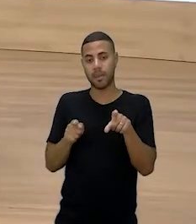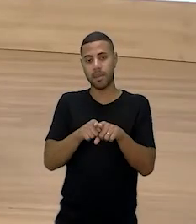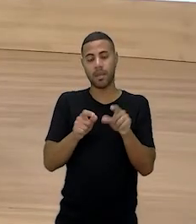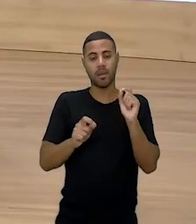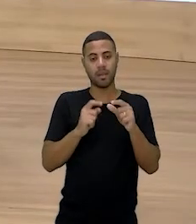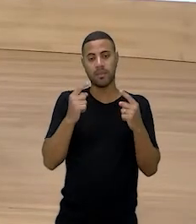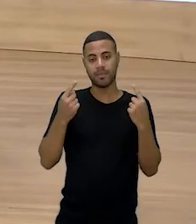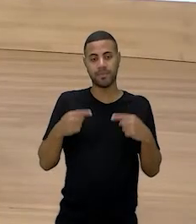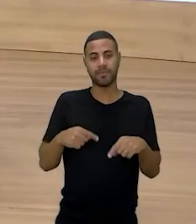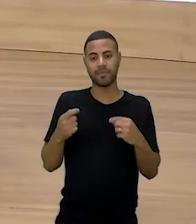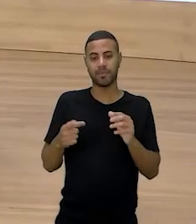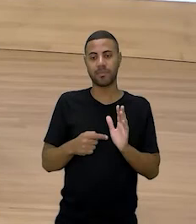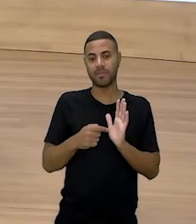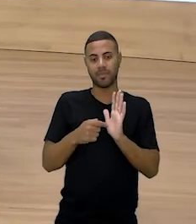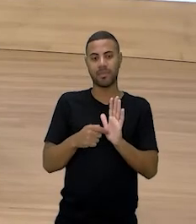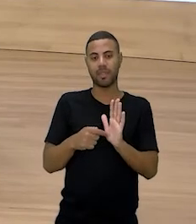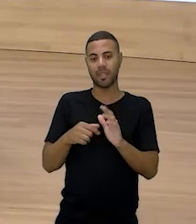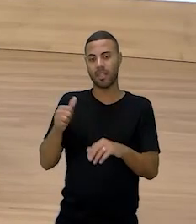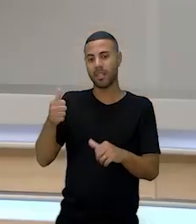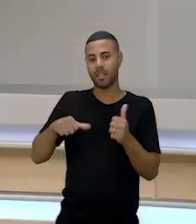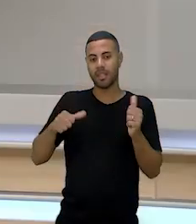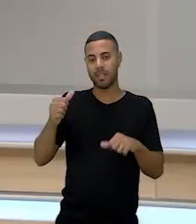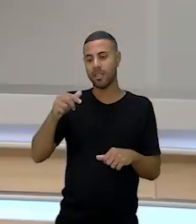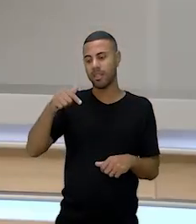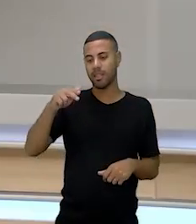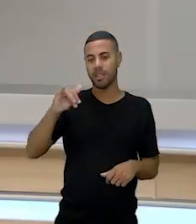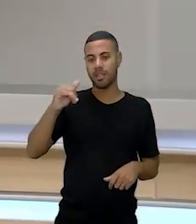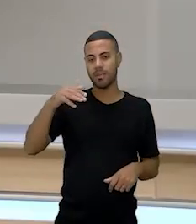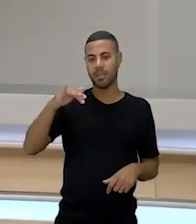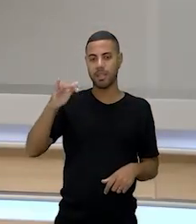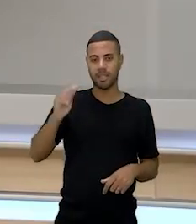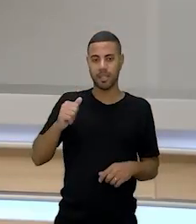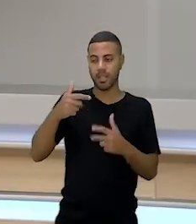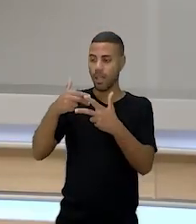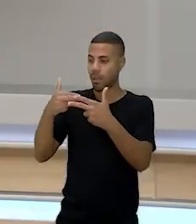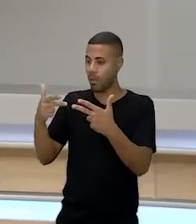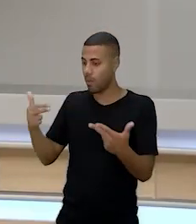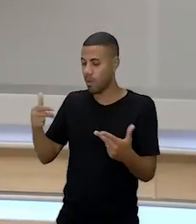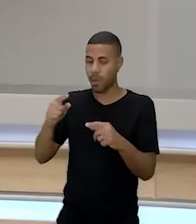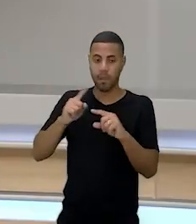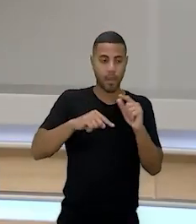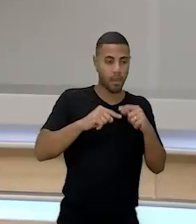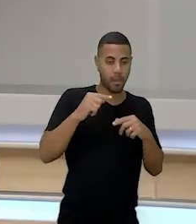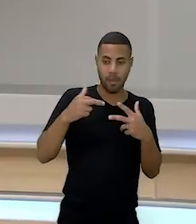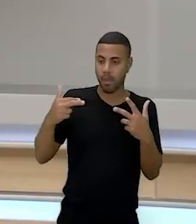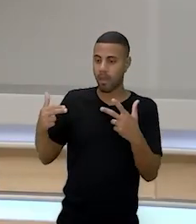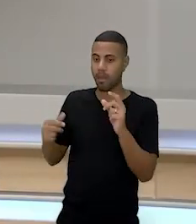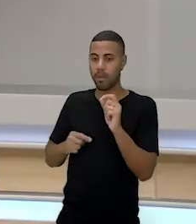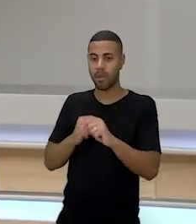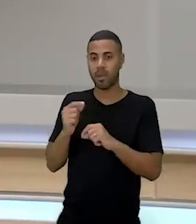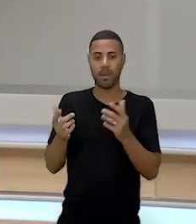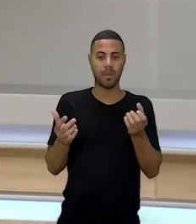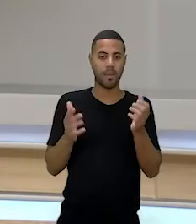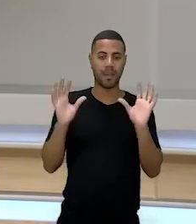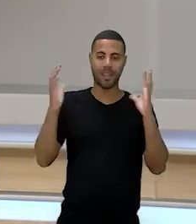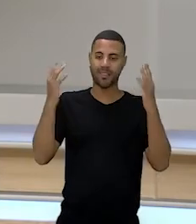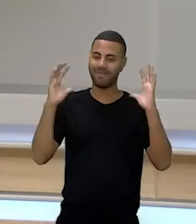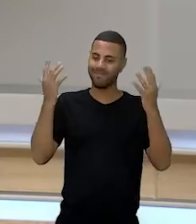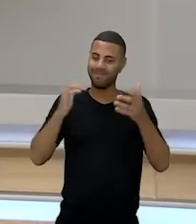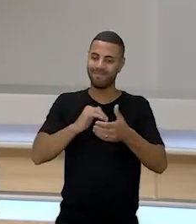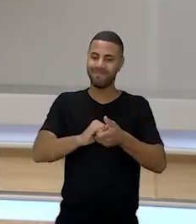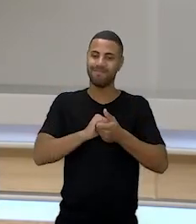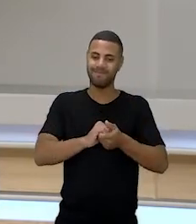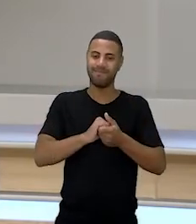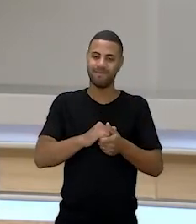química é trazer essa química viva, né? A química das coisas, né? E parabéns, você conseguiu fazer isso hoje, assim, aula muito